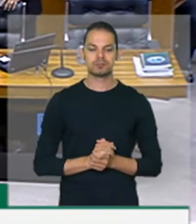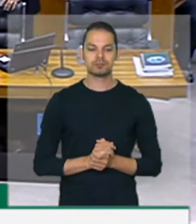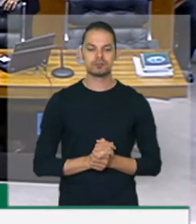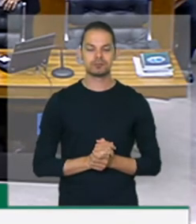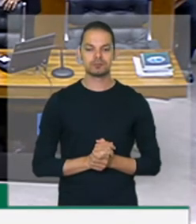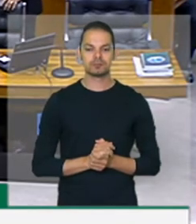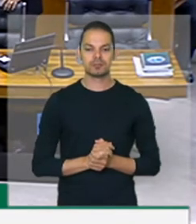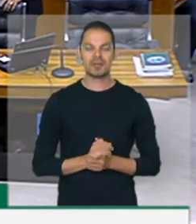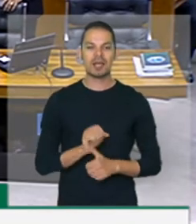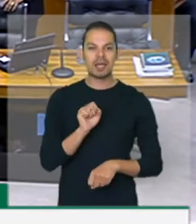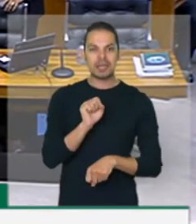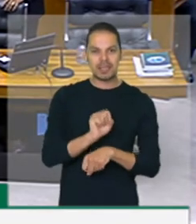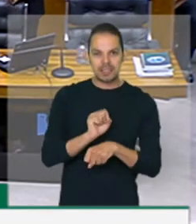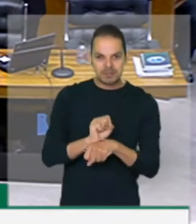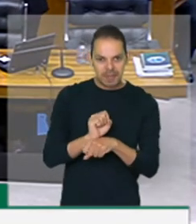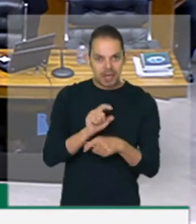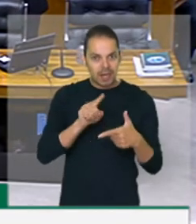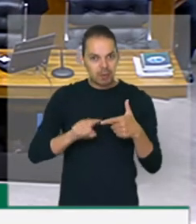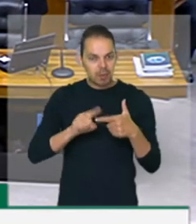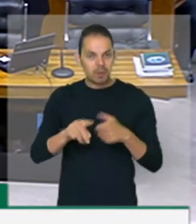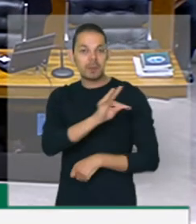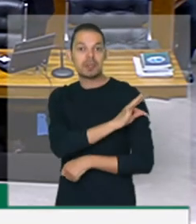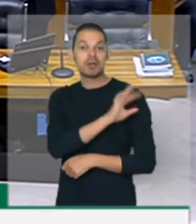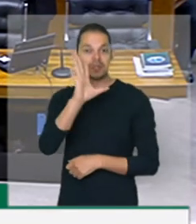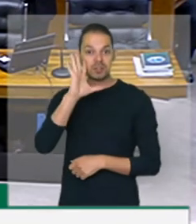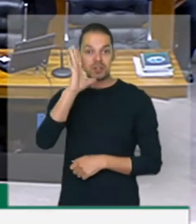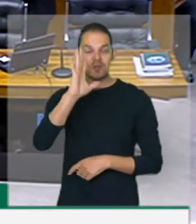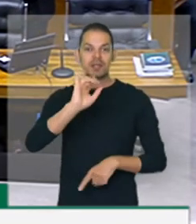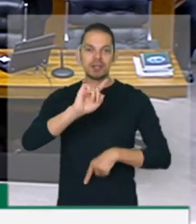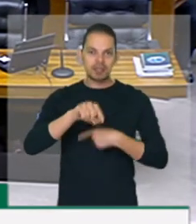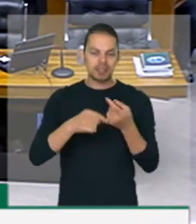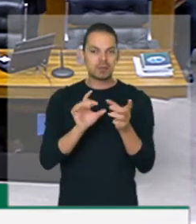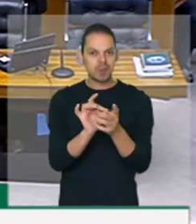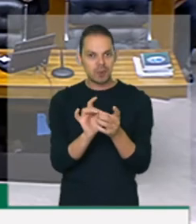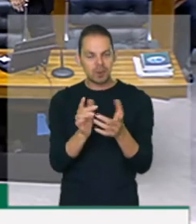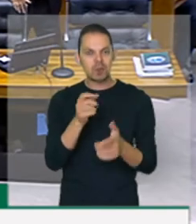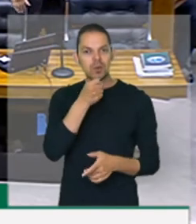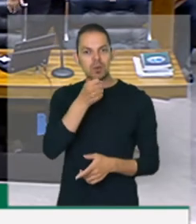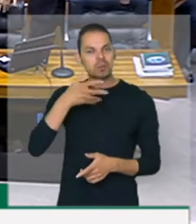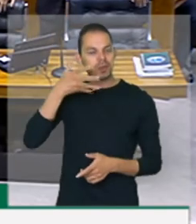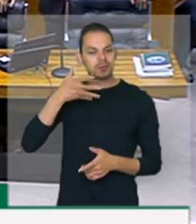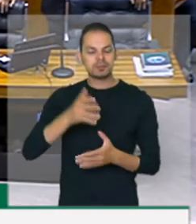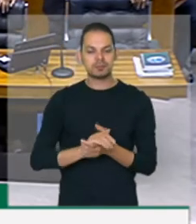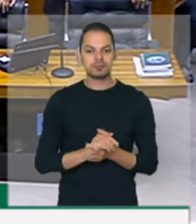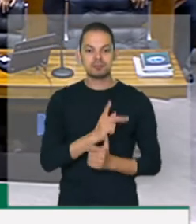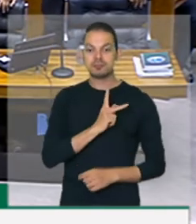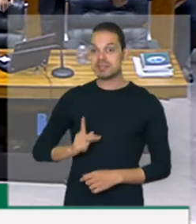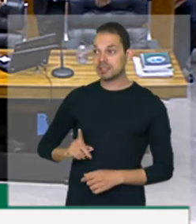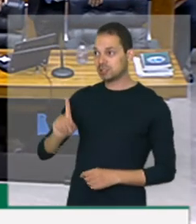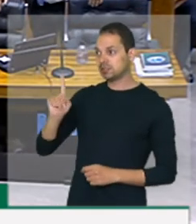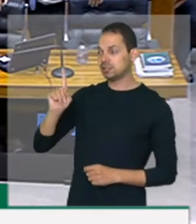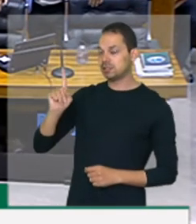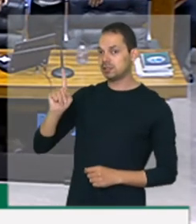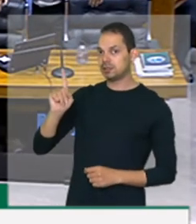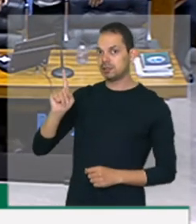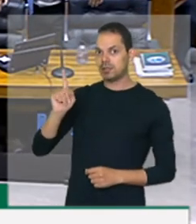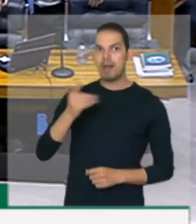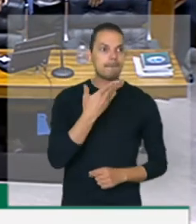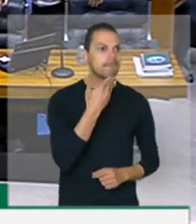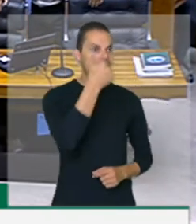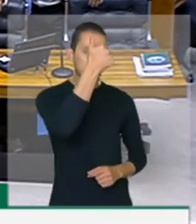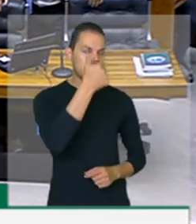Nós vamos aguardar um pouco para resolver esse problema técnico, deputado Daniel. Daqui a pouco liberaremos a fala de Vossa Excelência. Presidente. Melhorou, deputado.